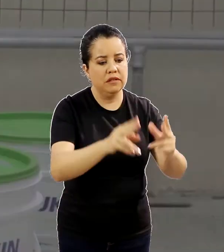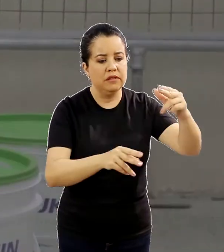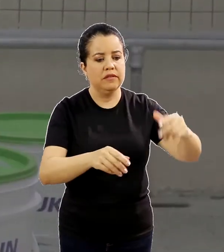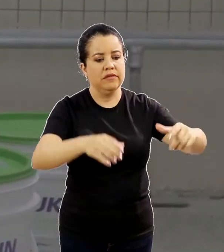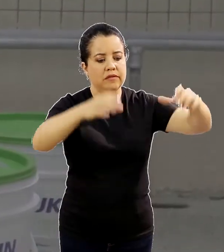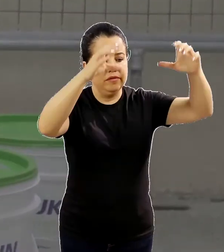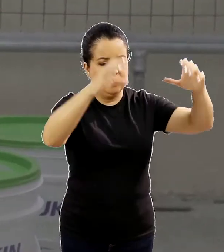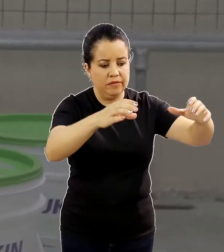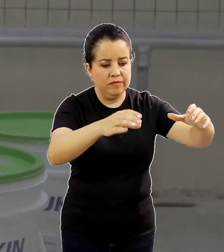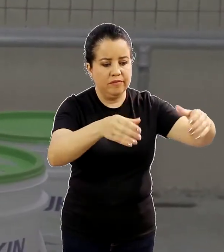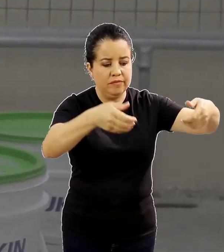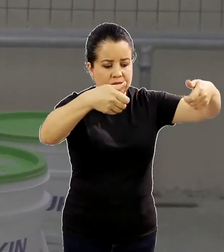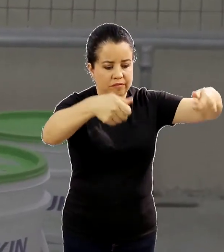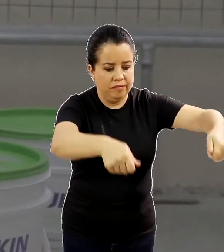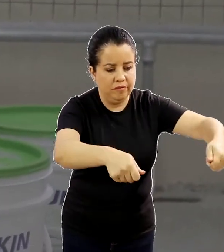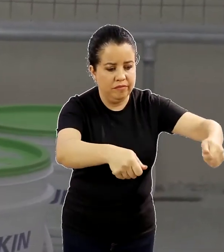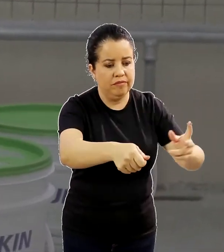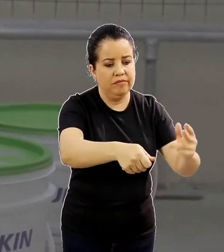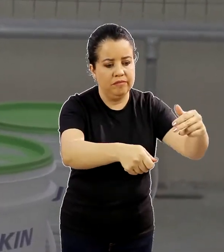cortada.